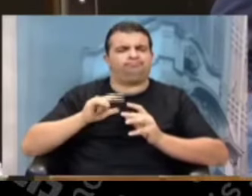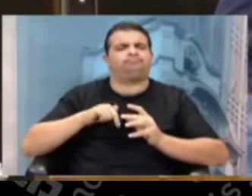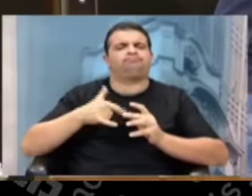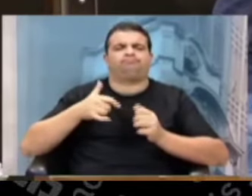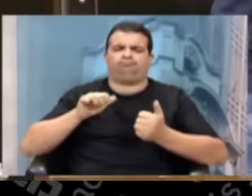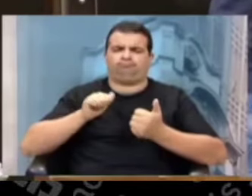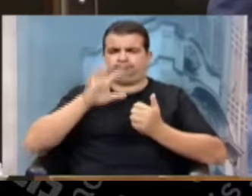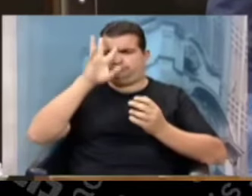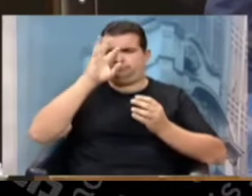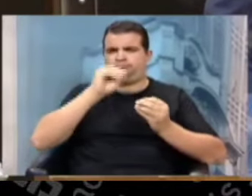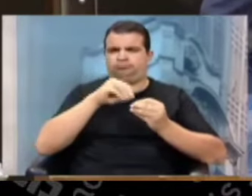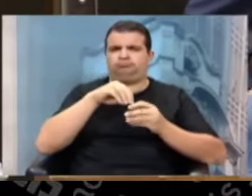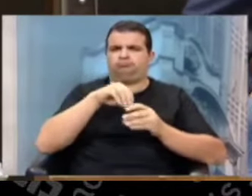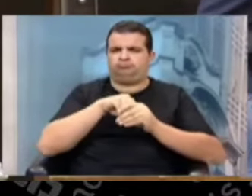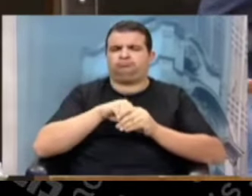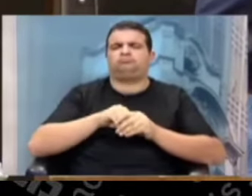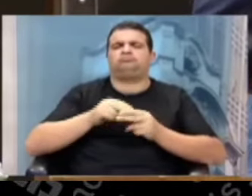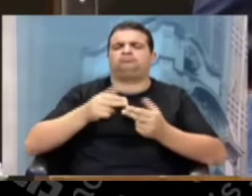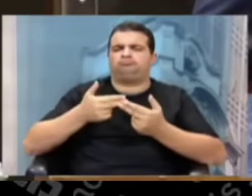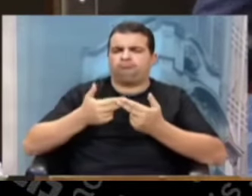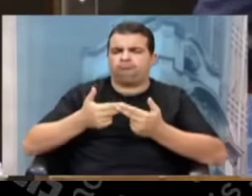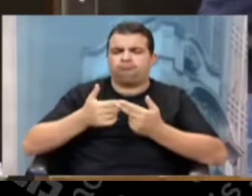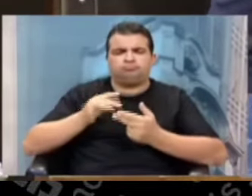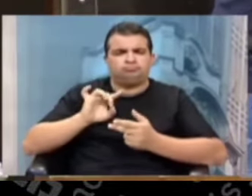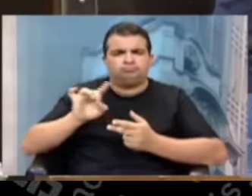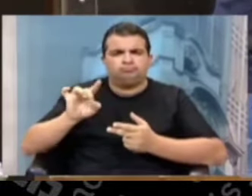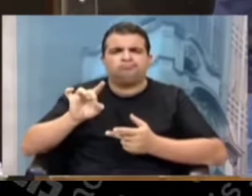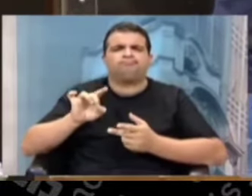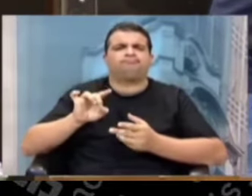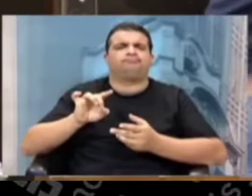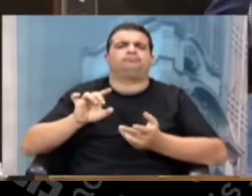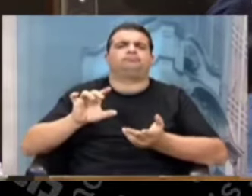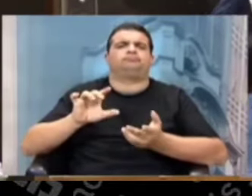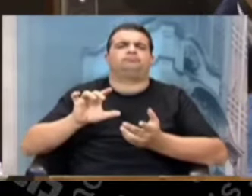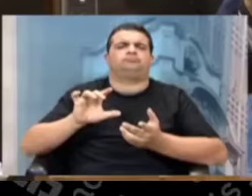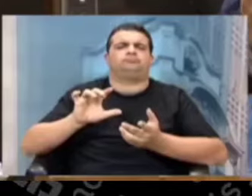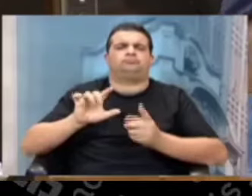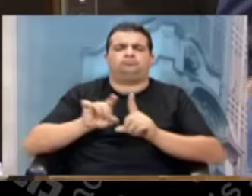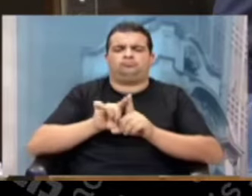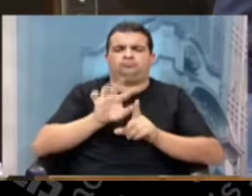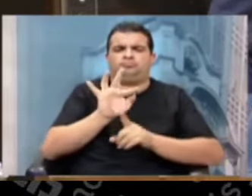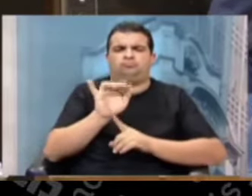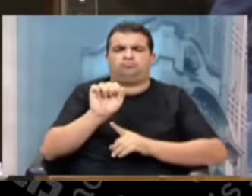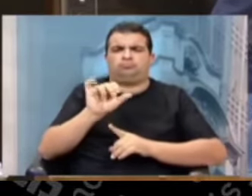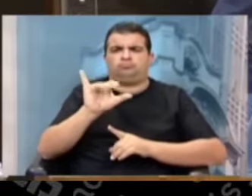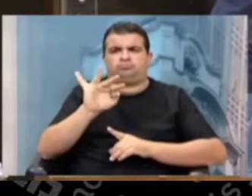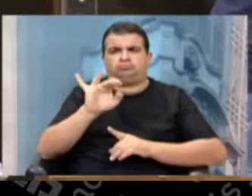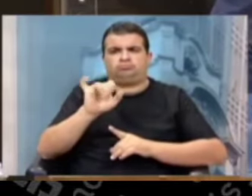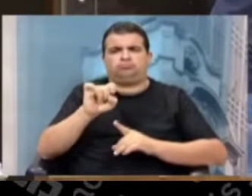intolerância, de uma lógica fascista, e é inclusive inconstitucional.